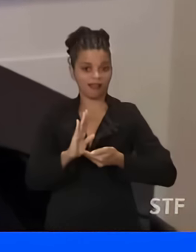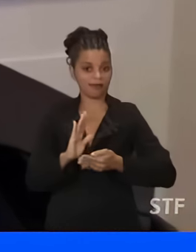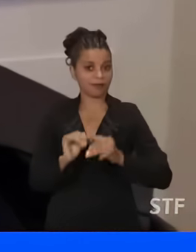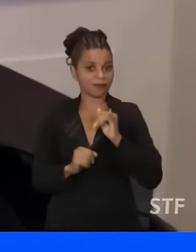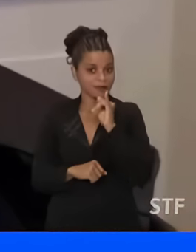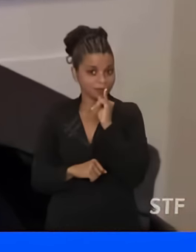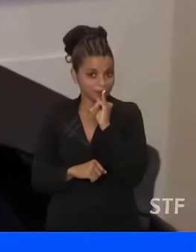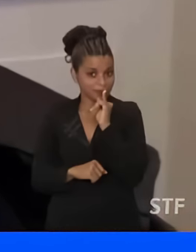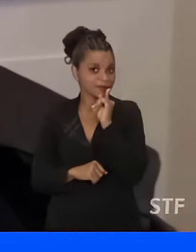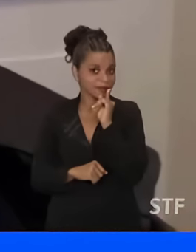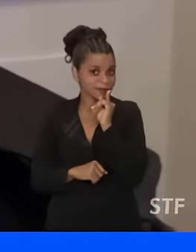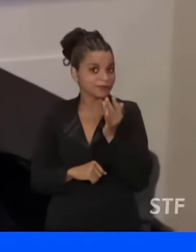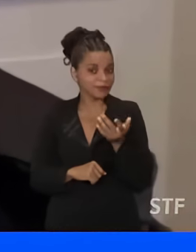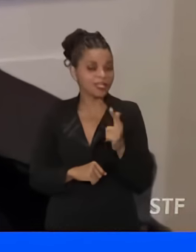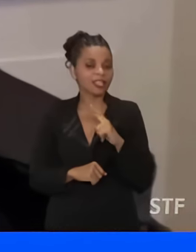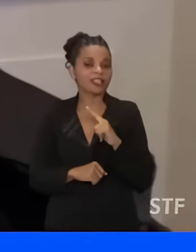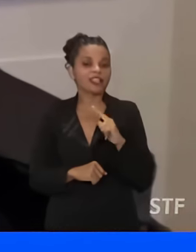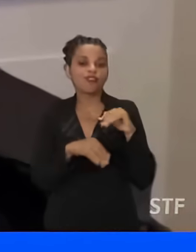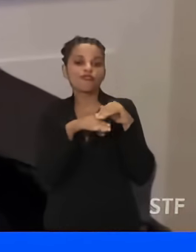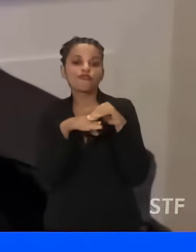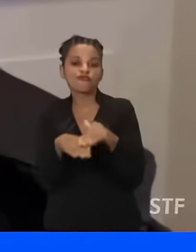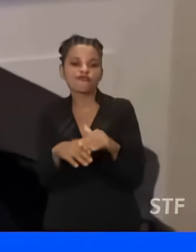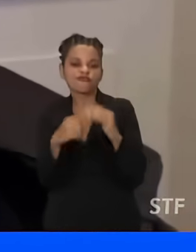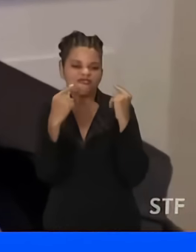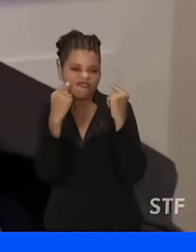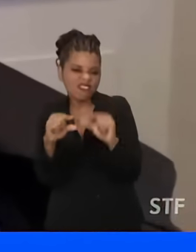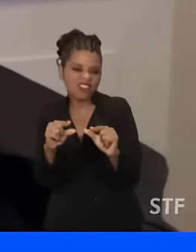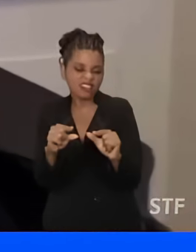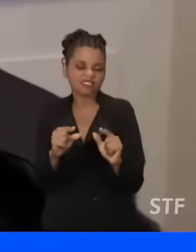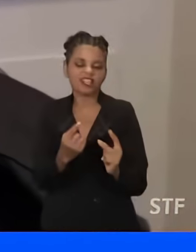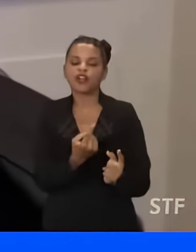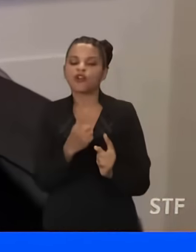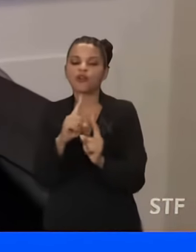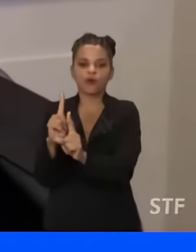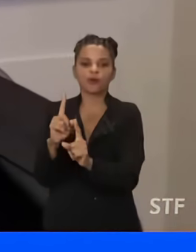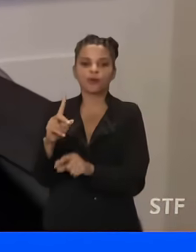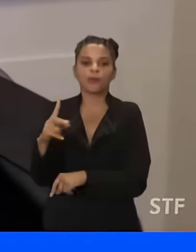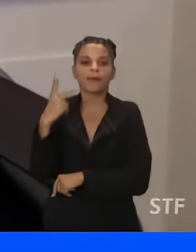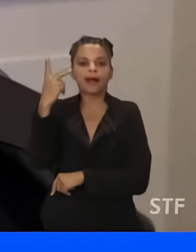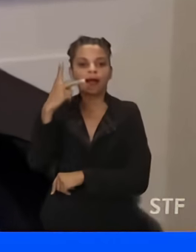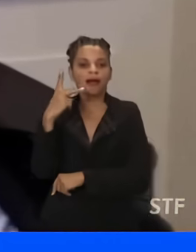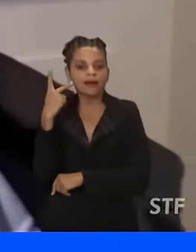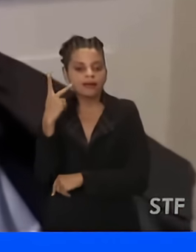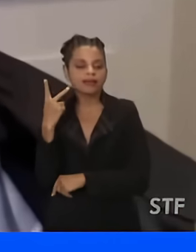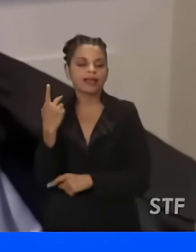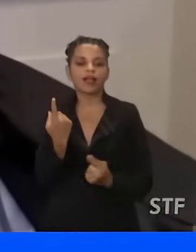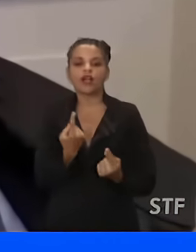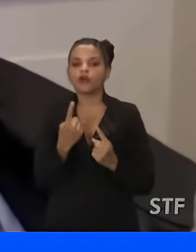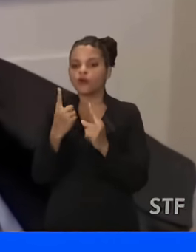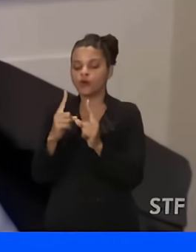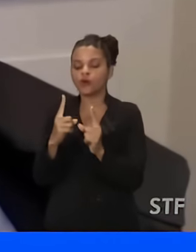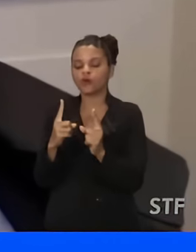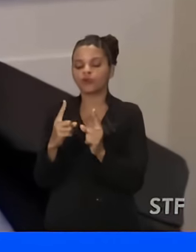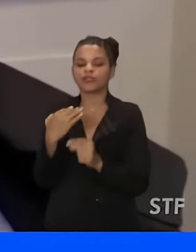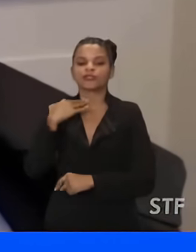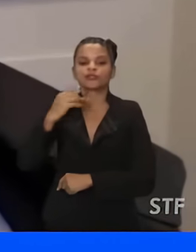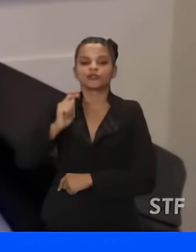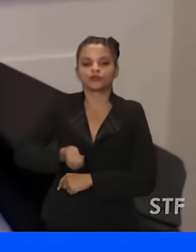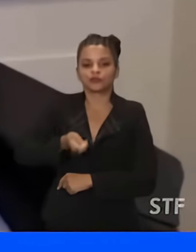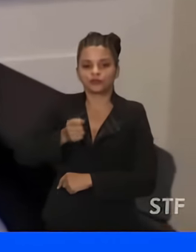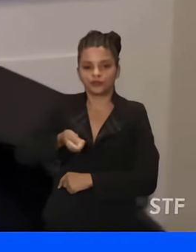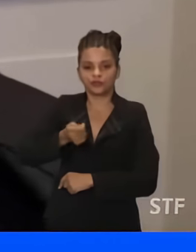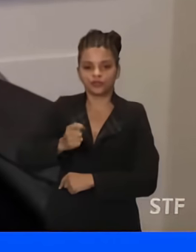ofensas contra servidores públicos, contra parlamentares, contra juízes, contra membros do